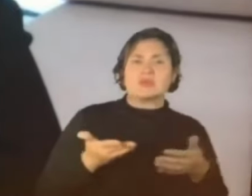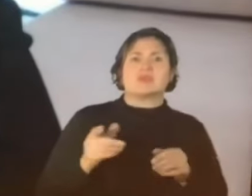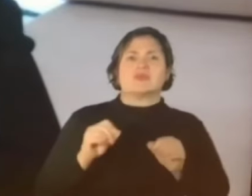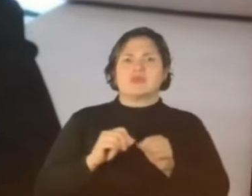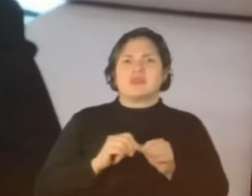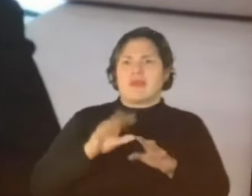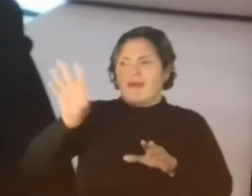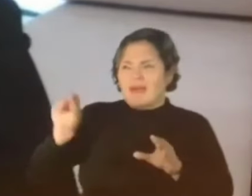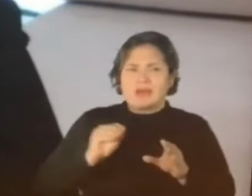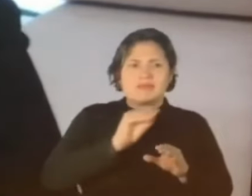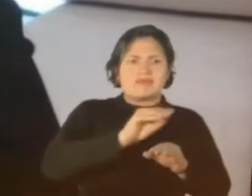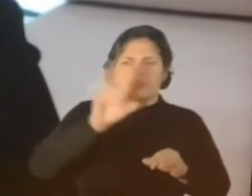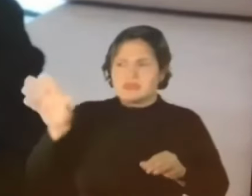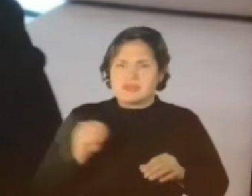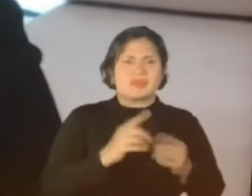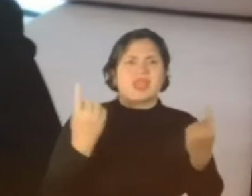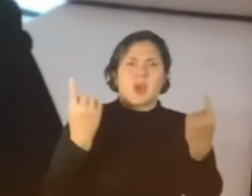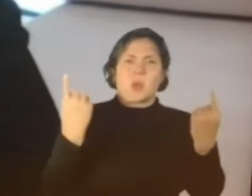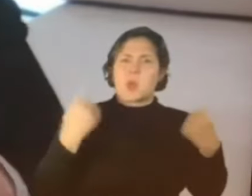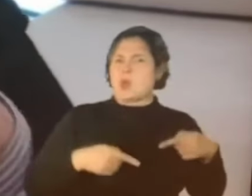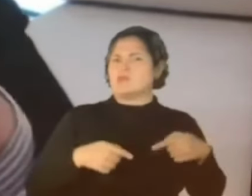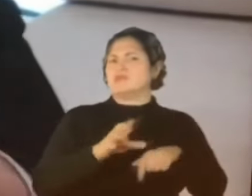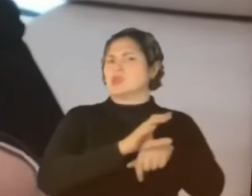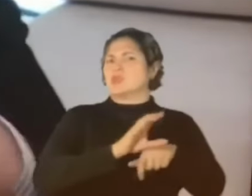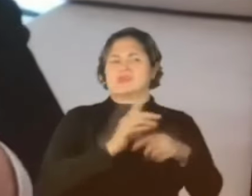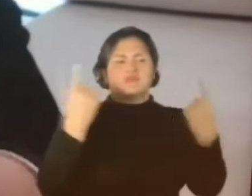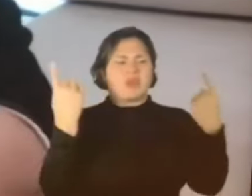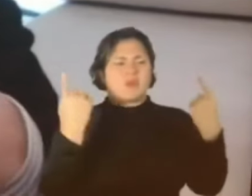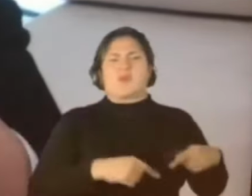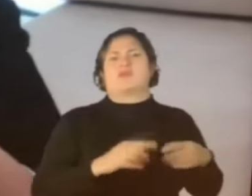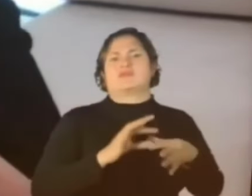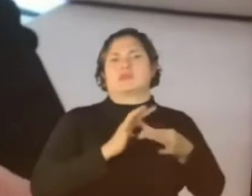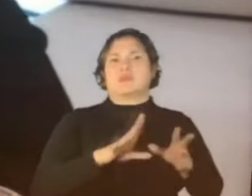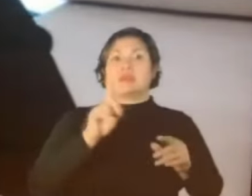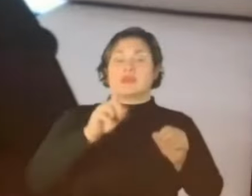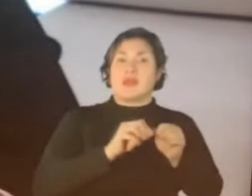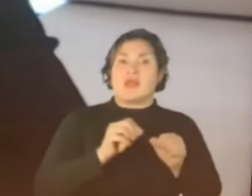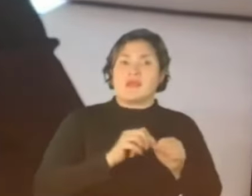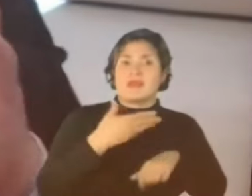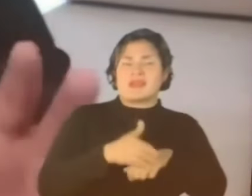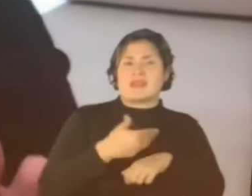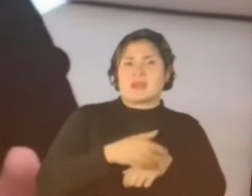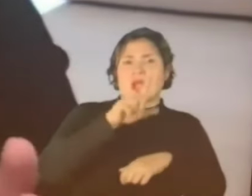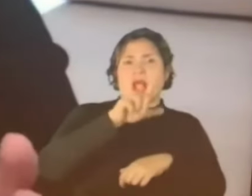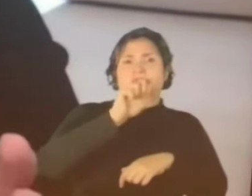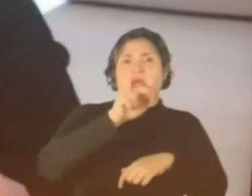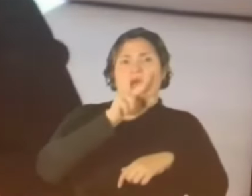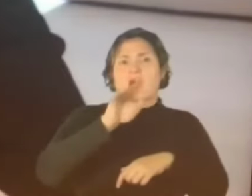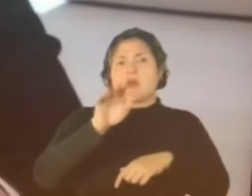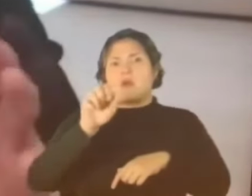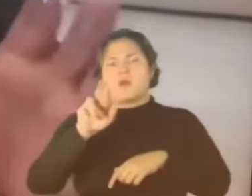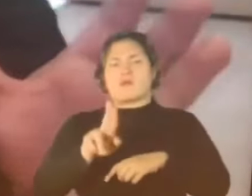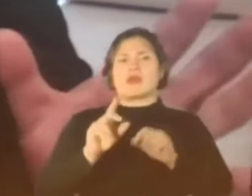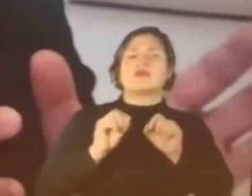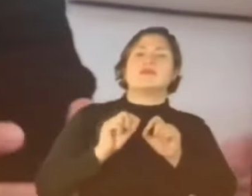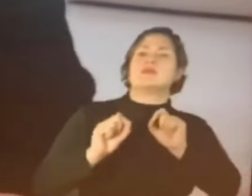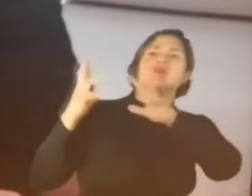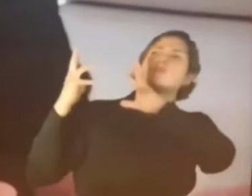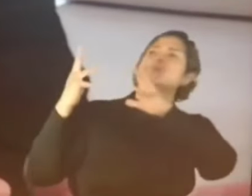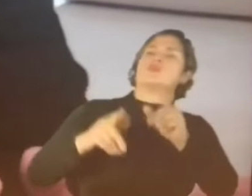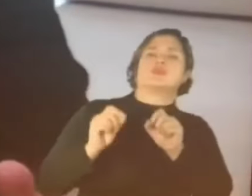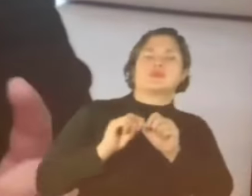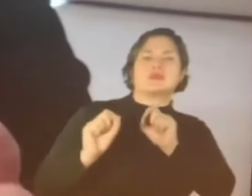é inconstitucional, que é antidemocrática, que é a prática do lawfare contra todos, porque atinge quem